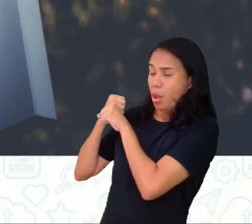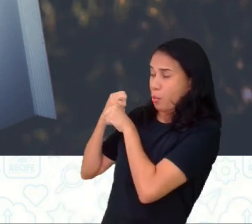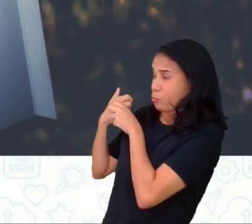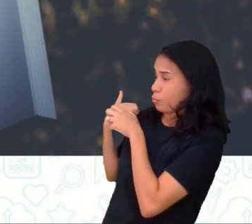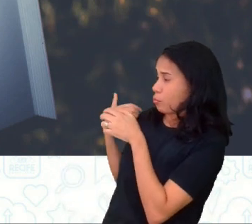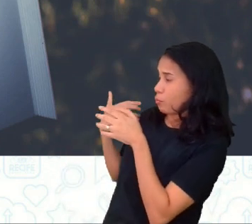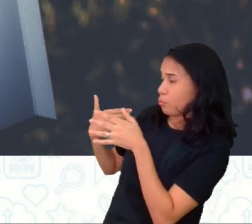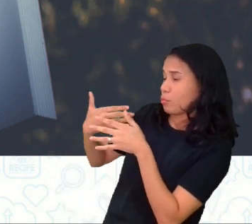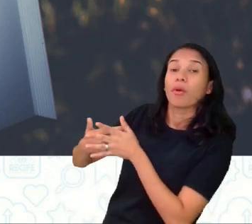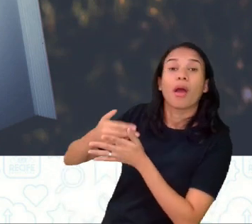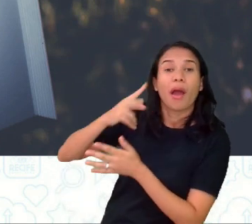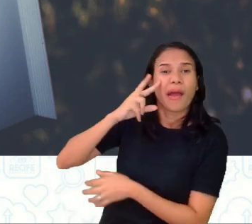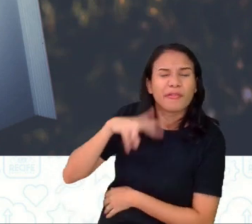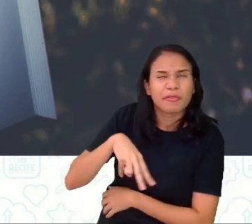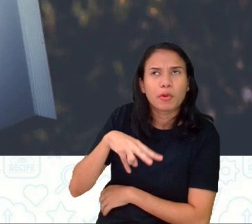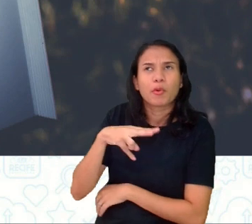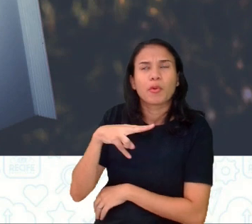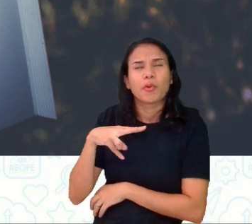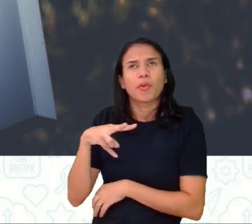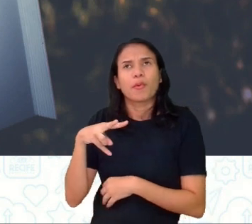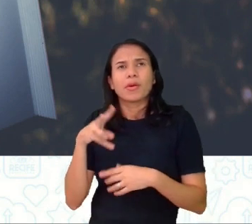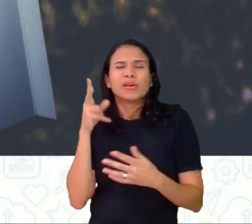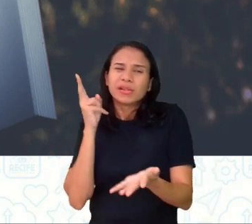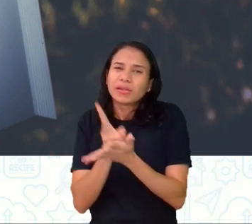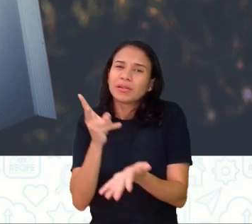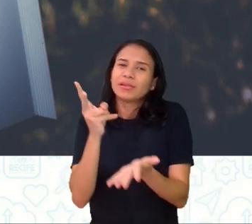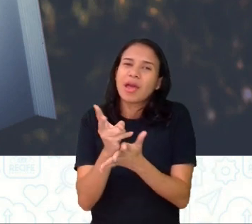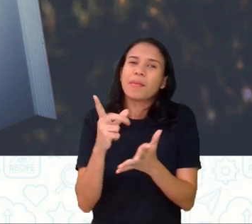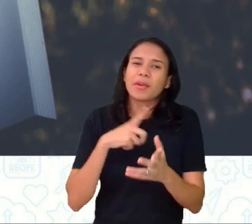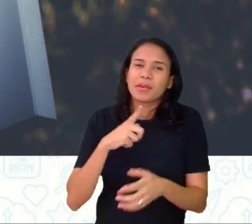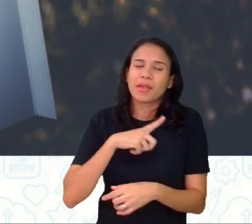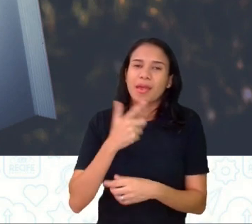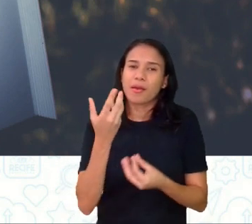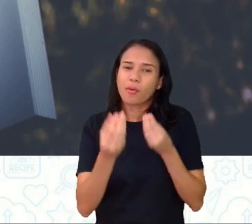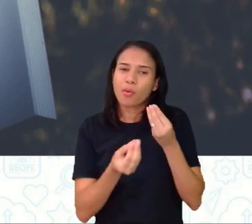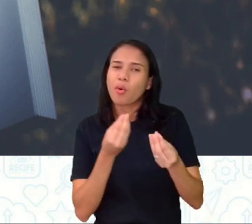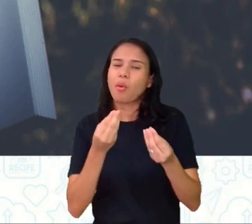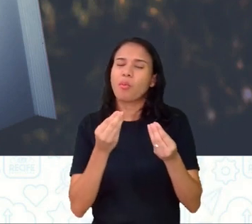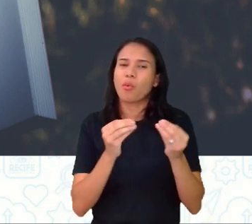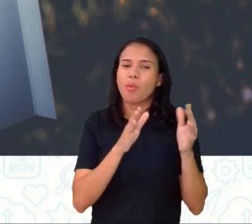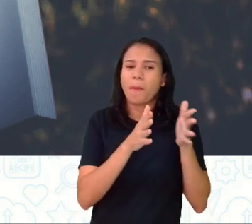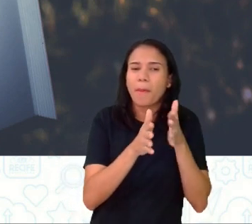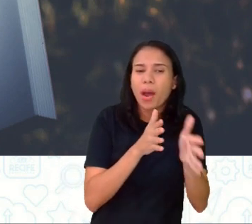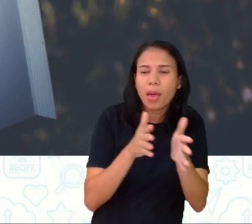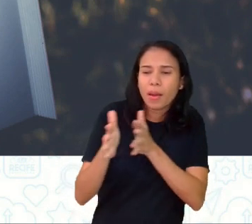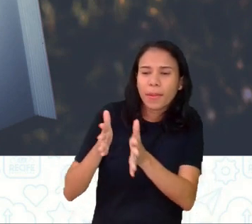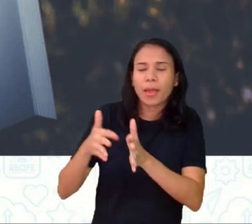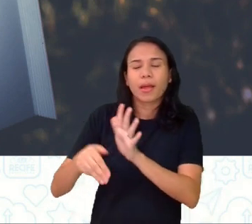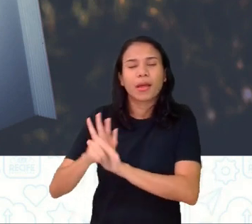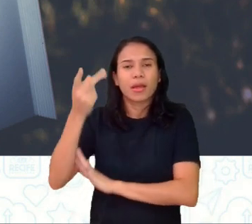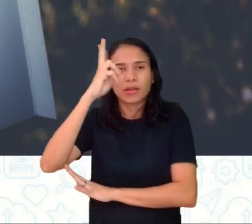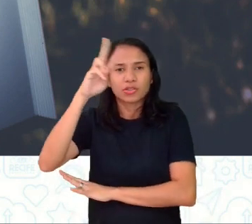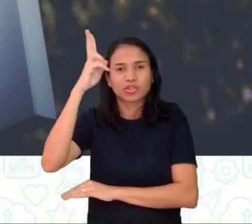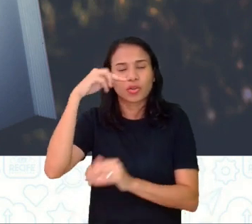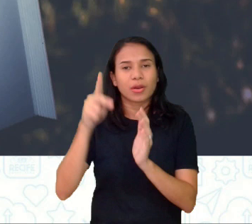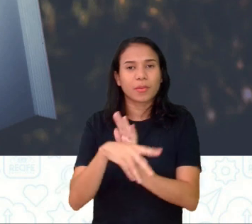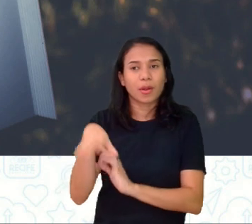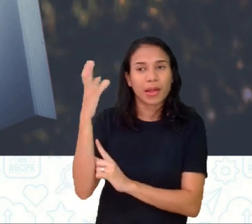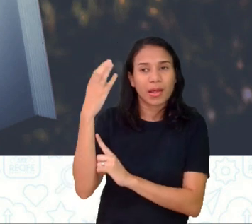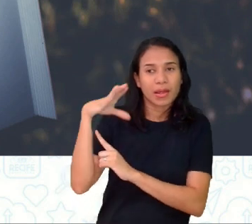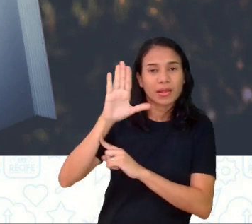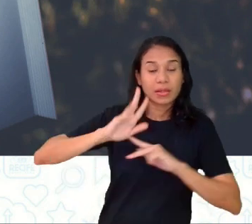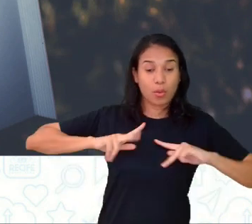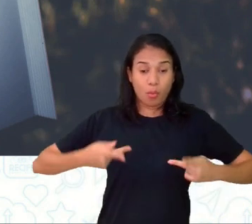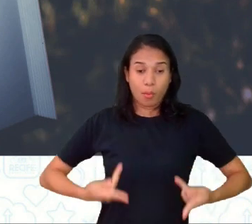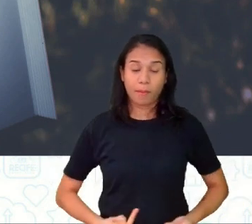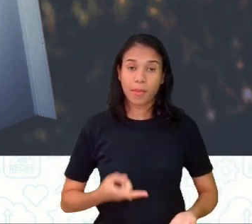viu, né, não só nos últimos anos, mas sempre tem uns recortes aí ao longo da história das ciências humanas e